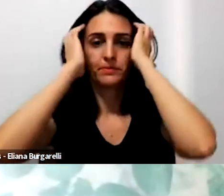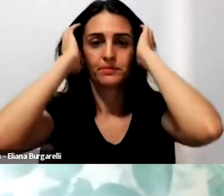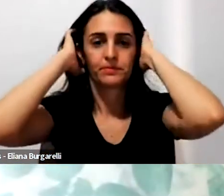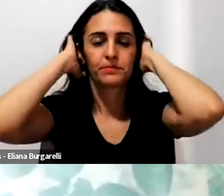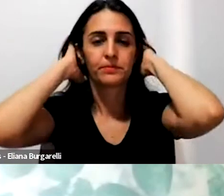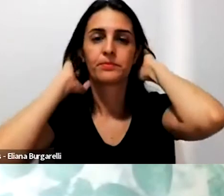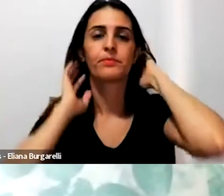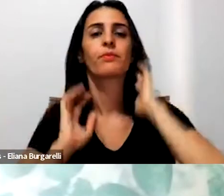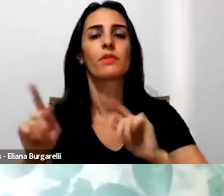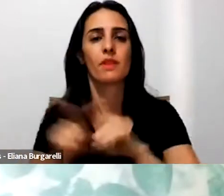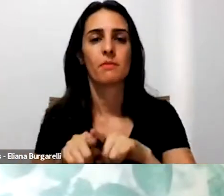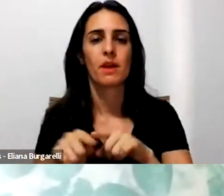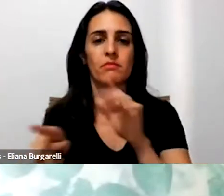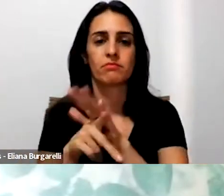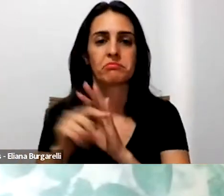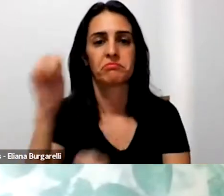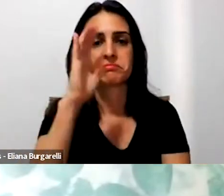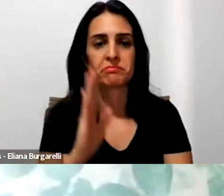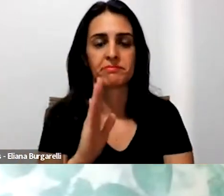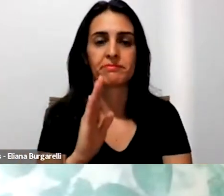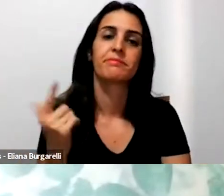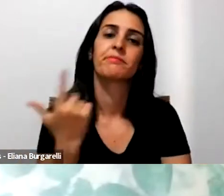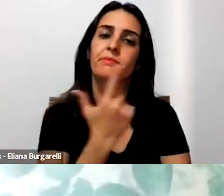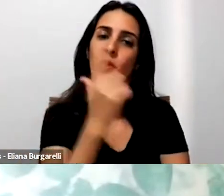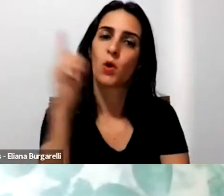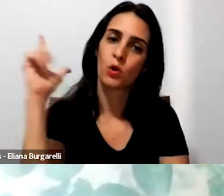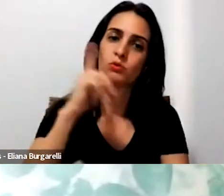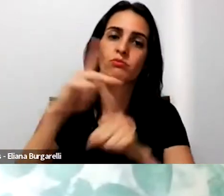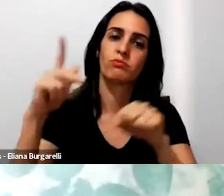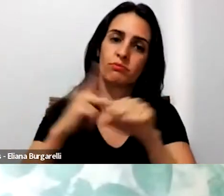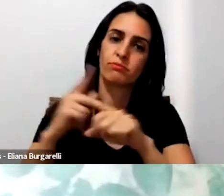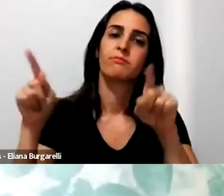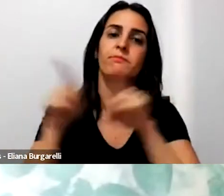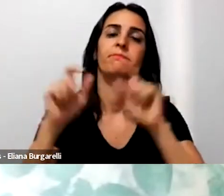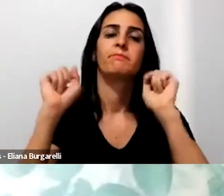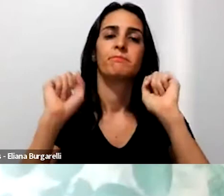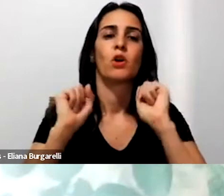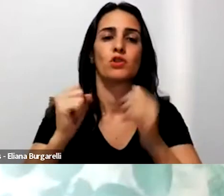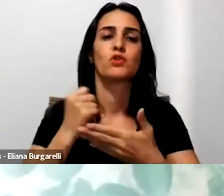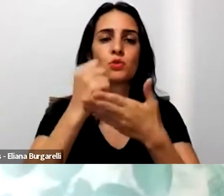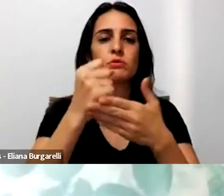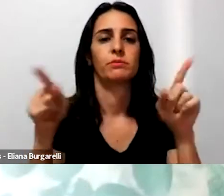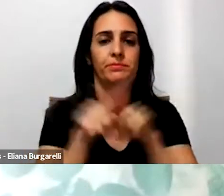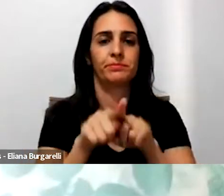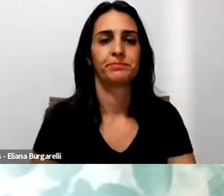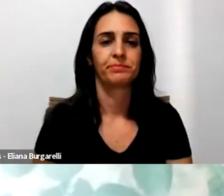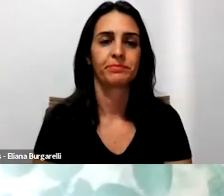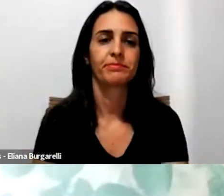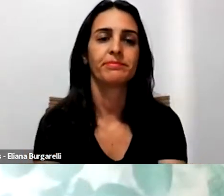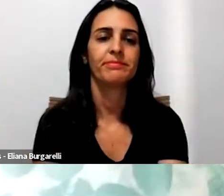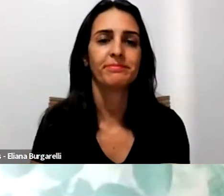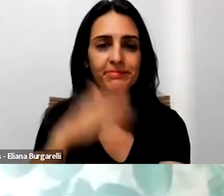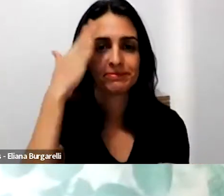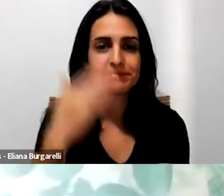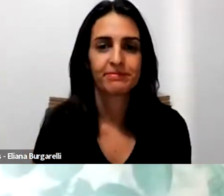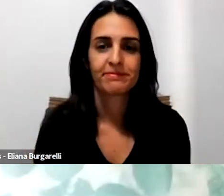votadas na União Europeia sobre cadeias de produção, né, que são muito importantes para a gente entender que a